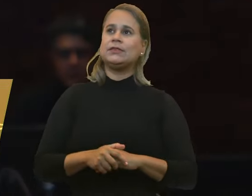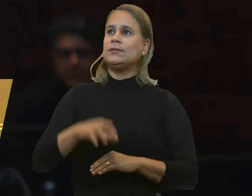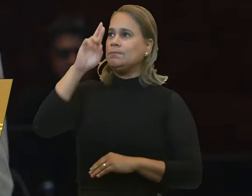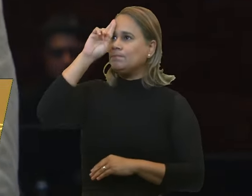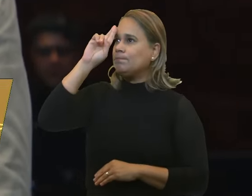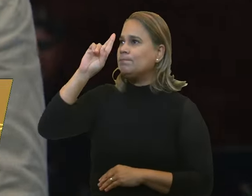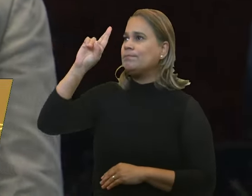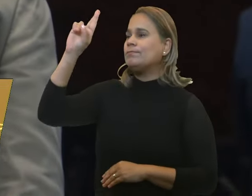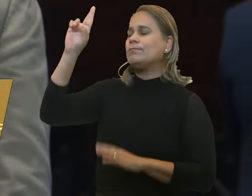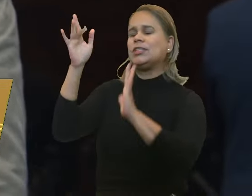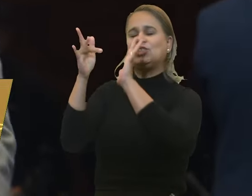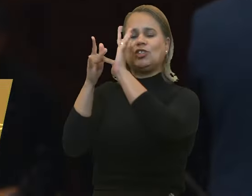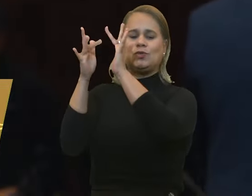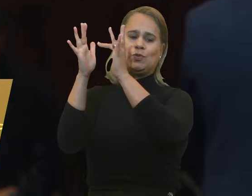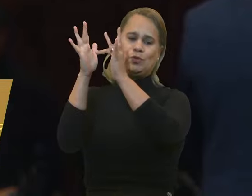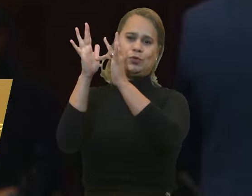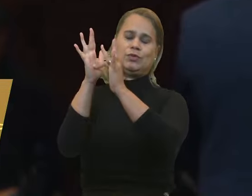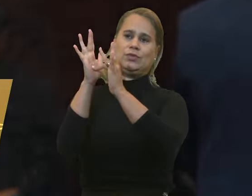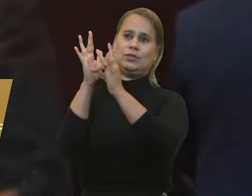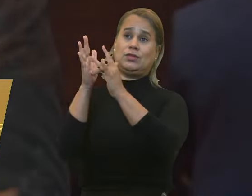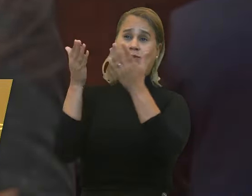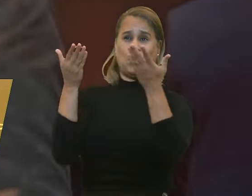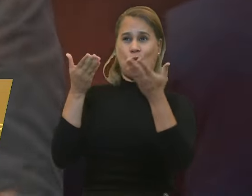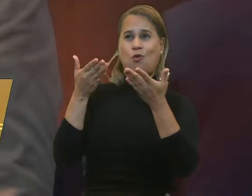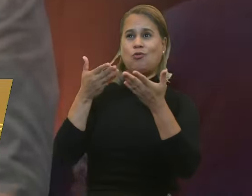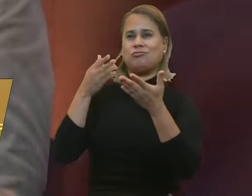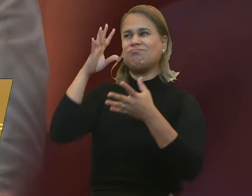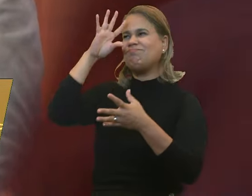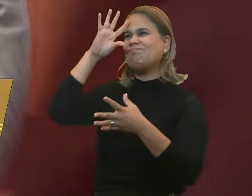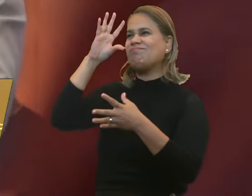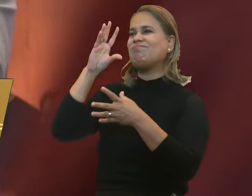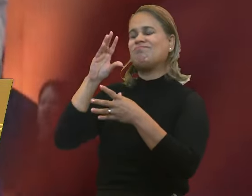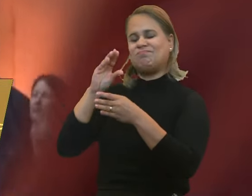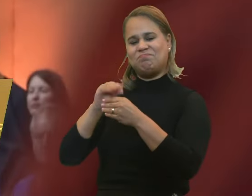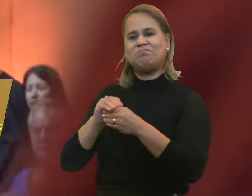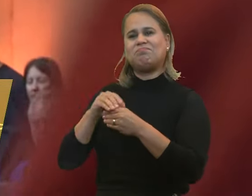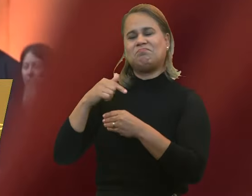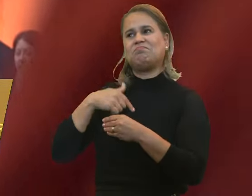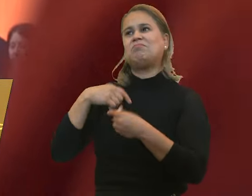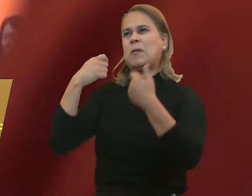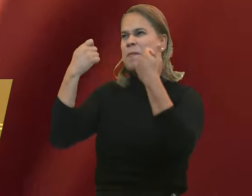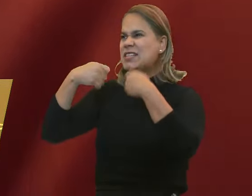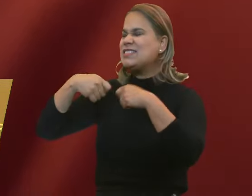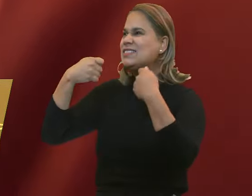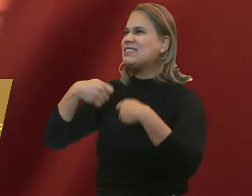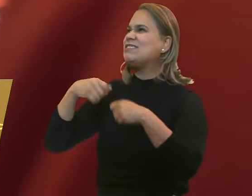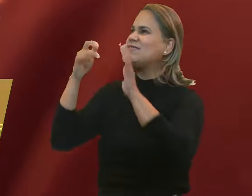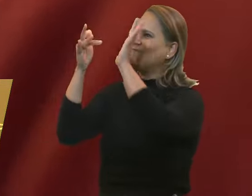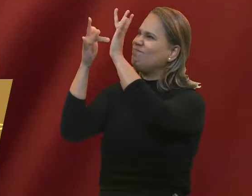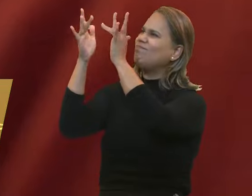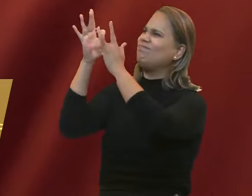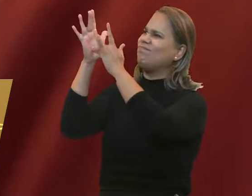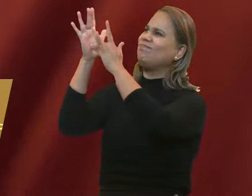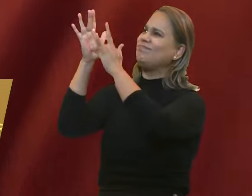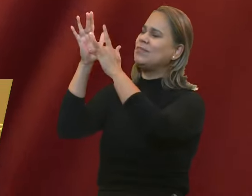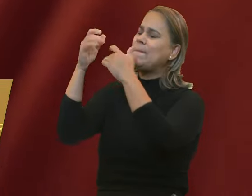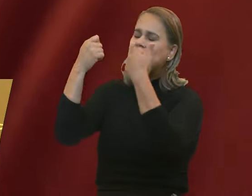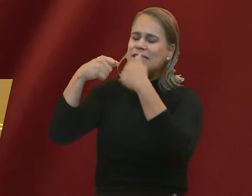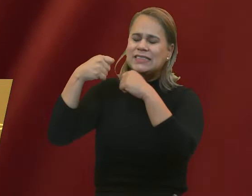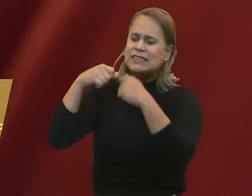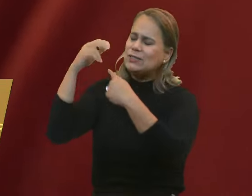Jesus, eu hoje entendi que preciso do Senhor, do teu